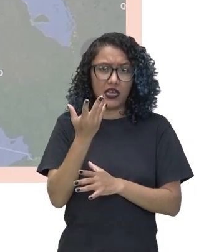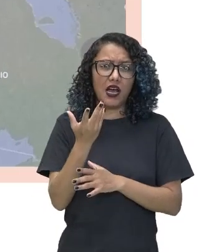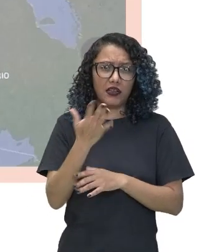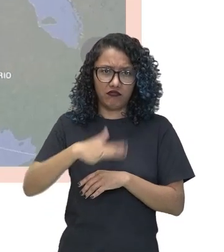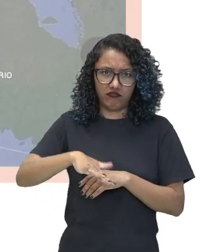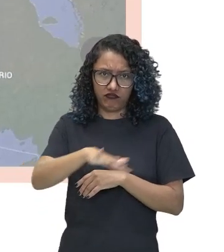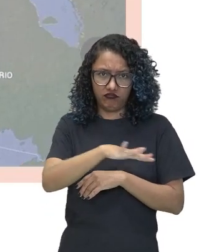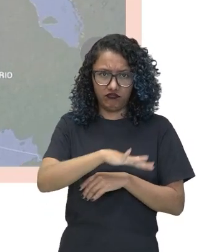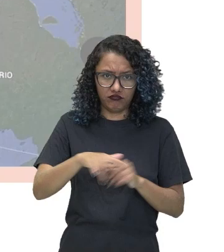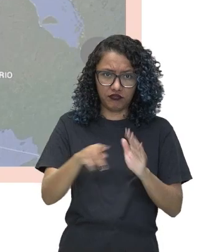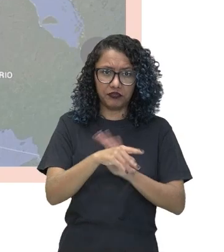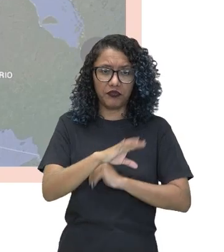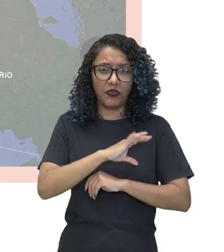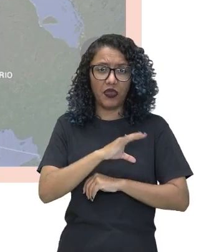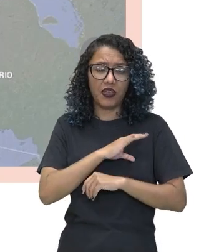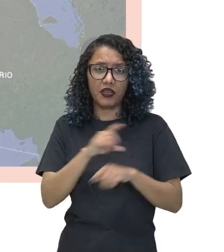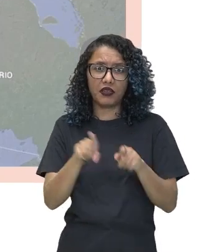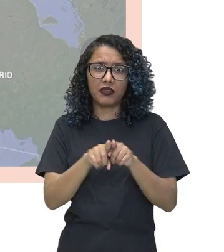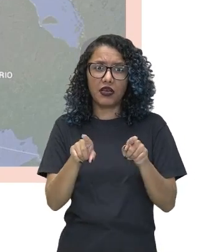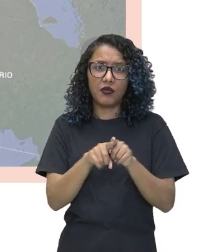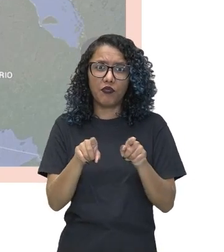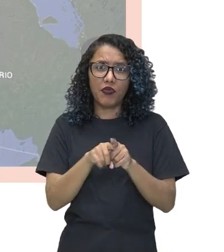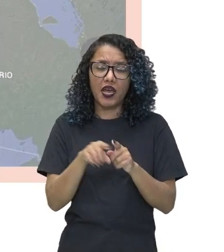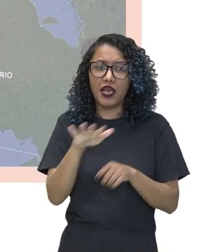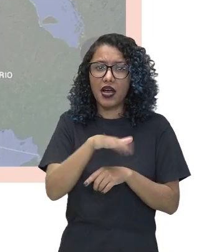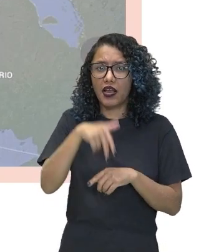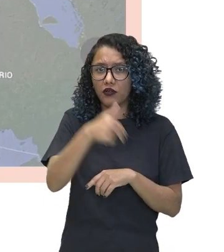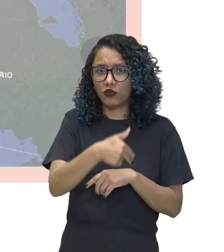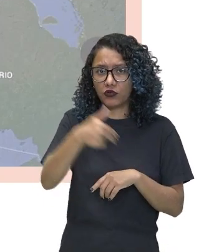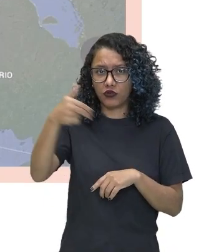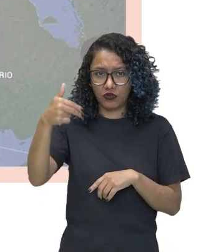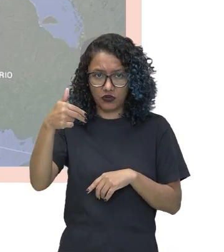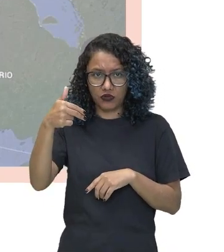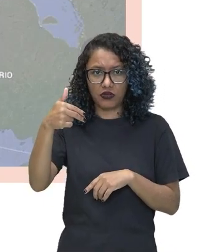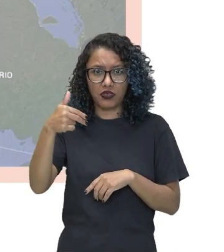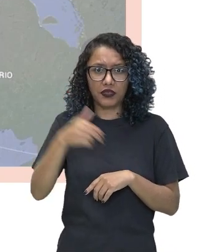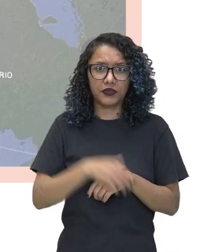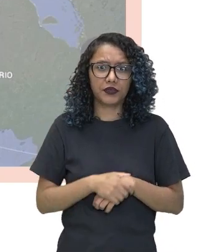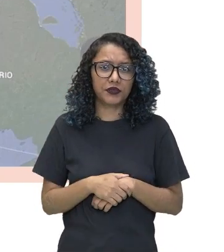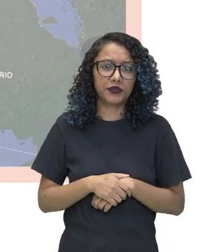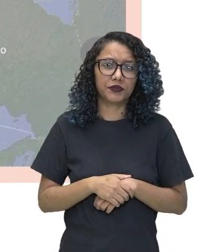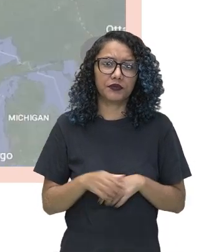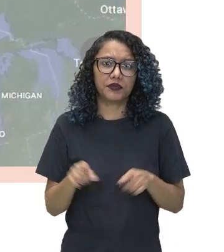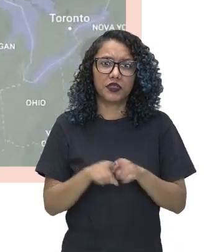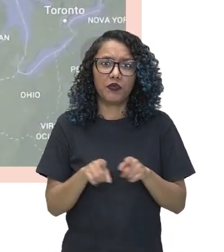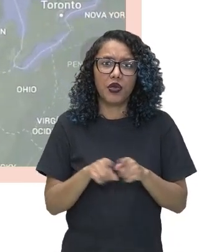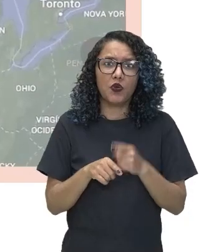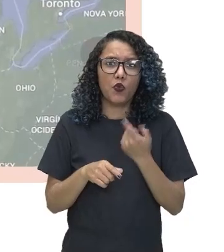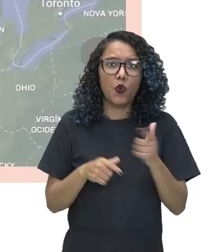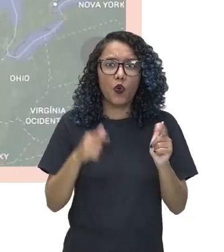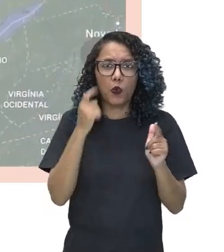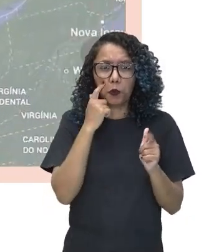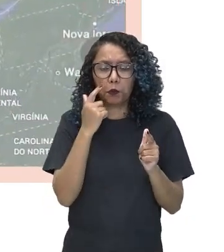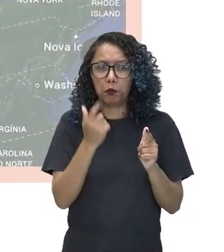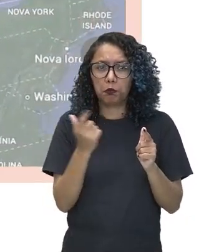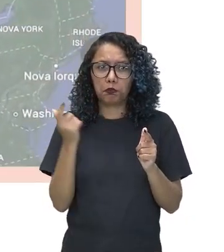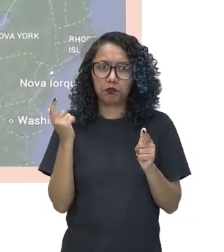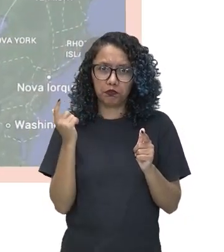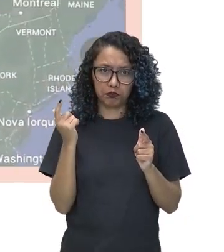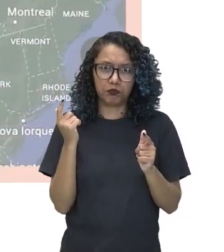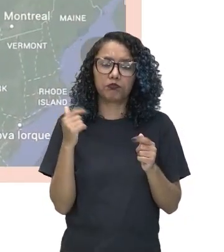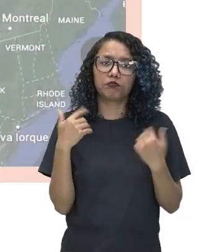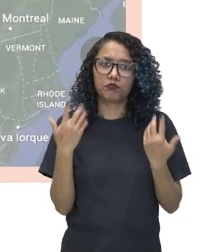tem os territórios do Noroeste e o território de Yukon também aparecendo para vocês. Então, o